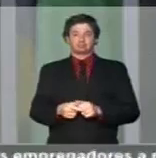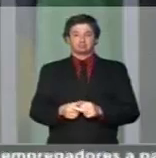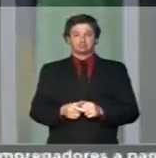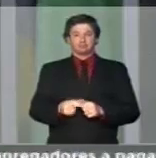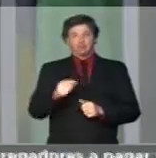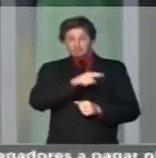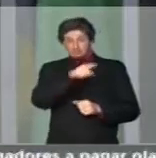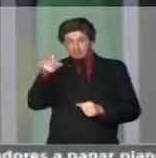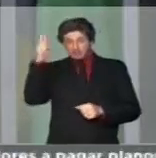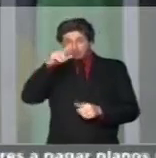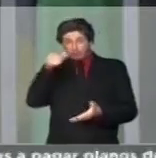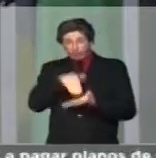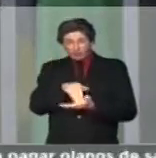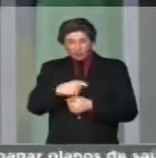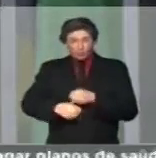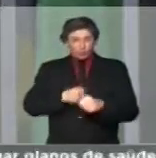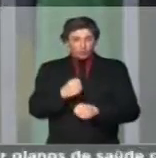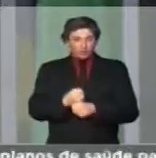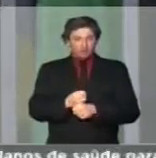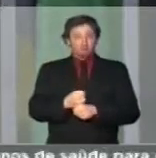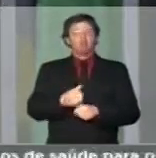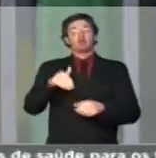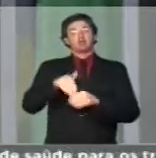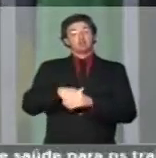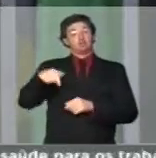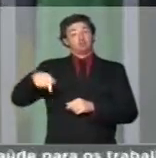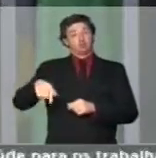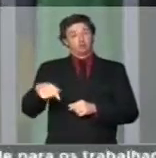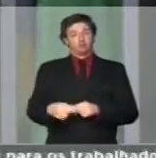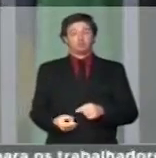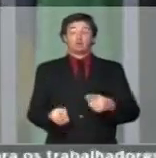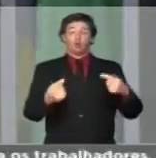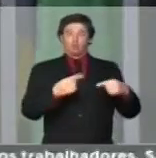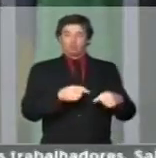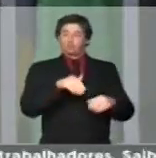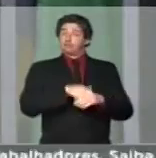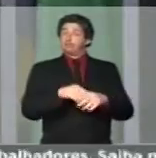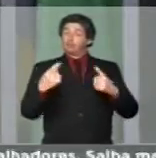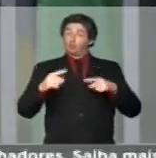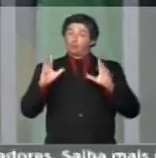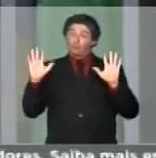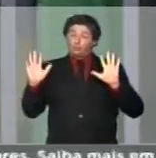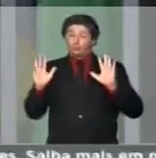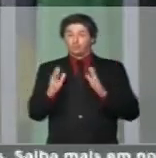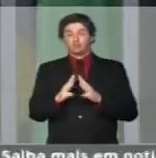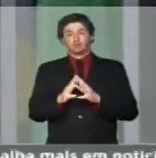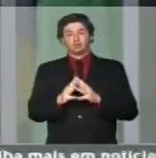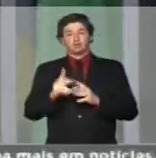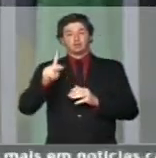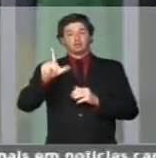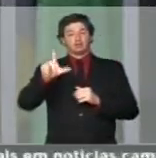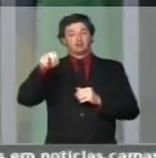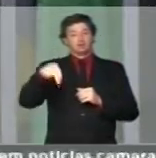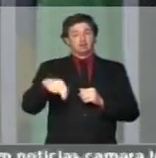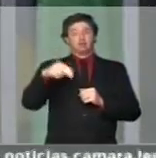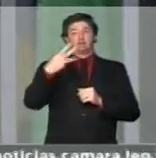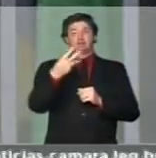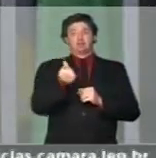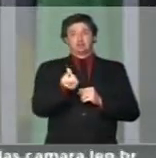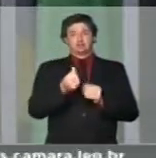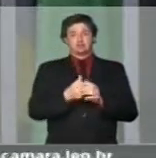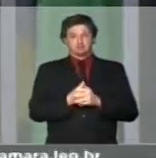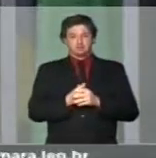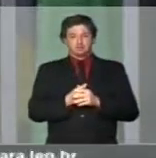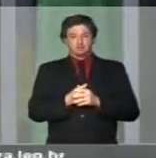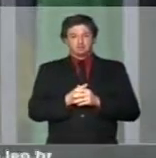vocês se lembram, no final do ano, votamos aqui, a oposição votou contra o PLN